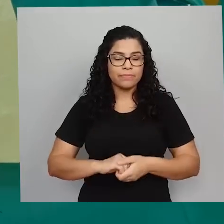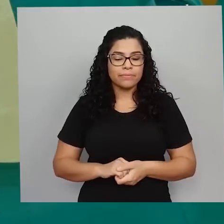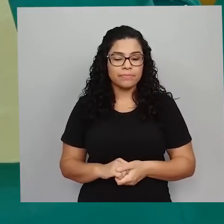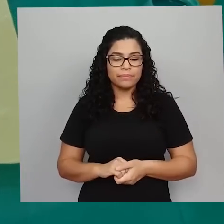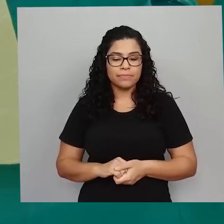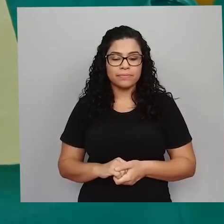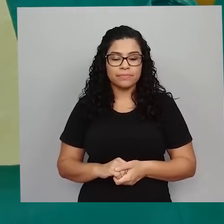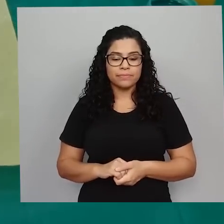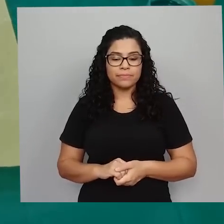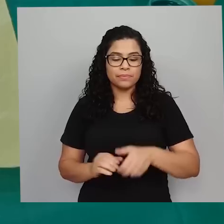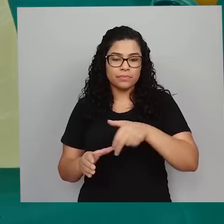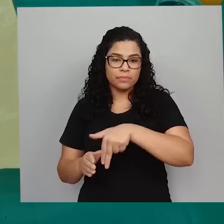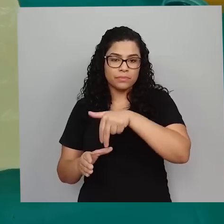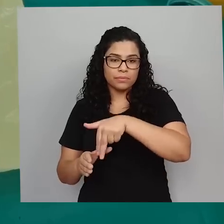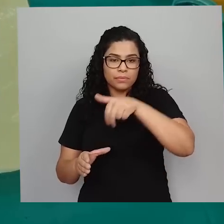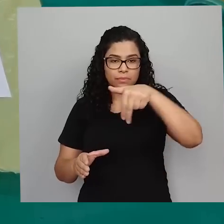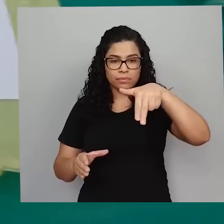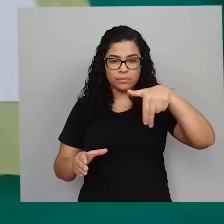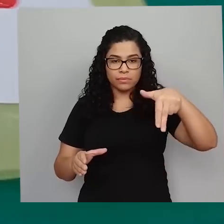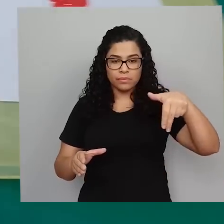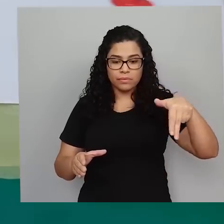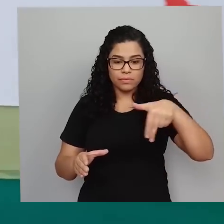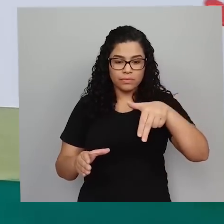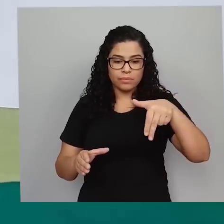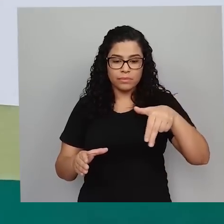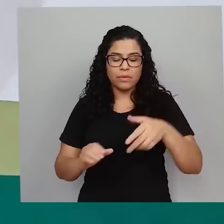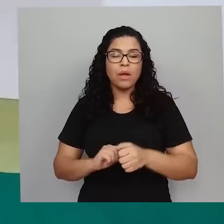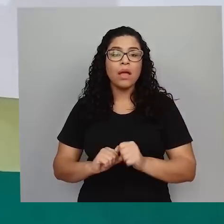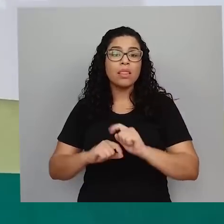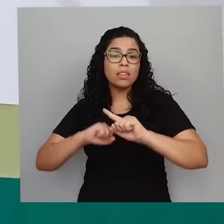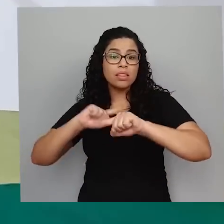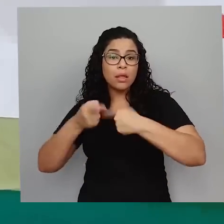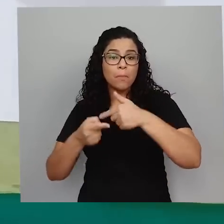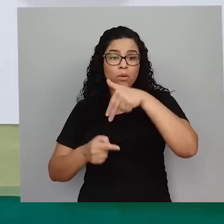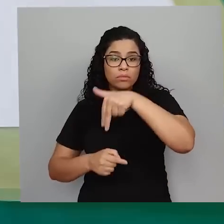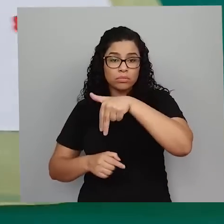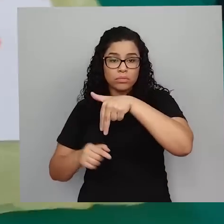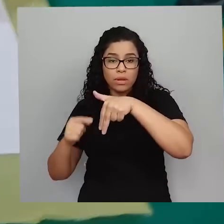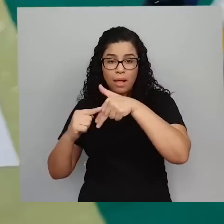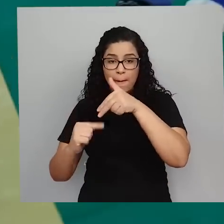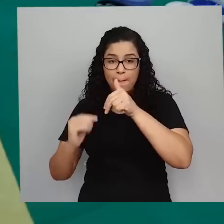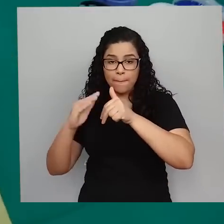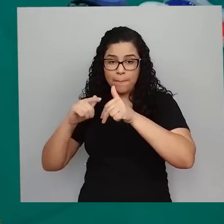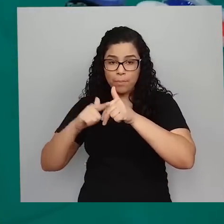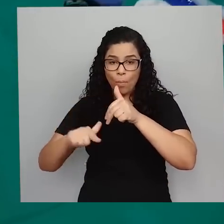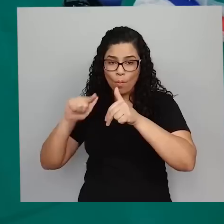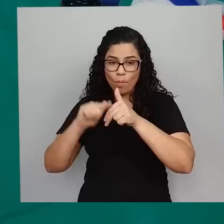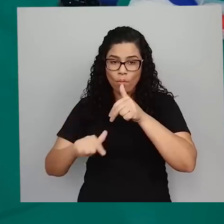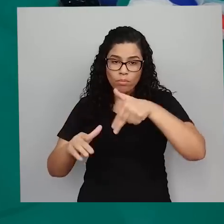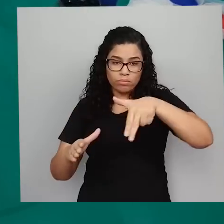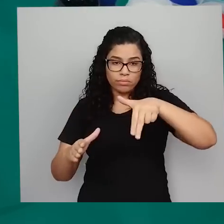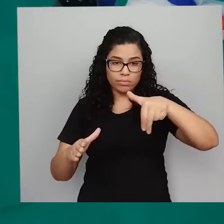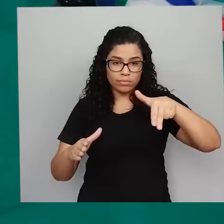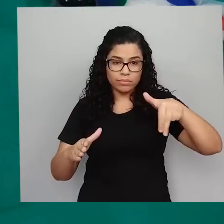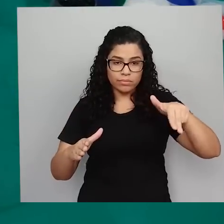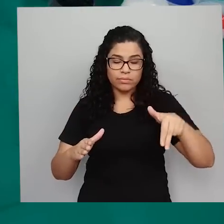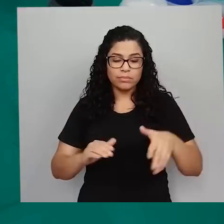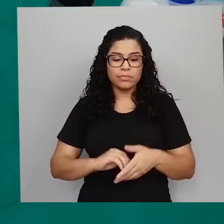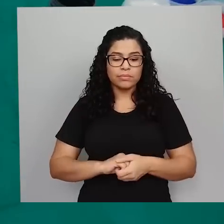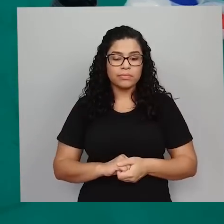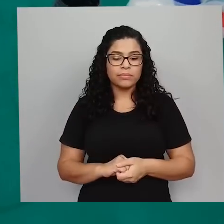um pouco, vou limpar o pincel. Pode ser na água, pode ser direto no papel ou no paninho,